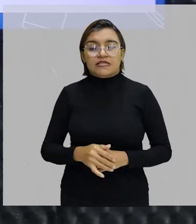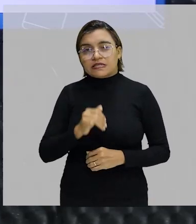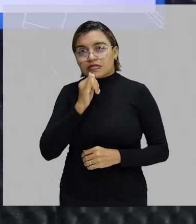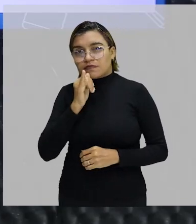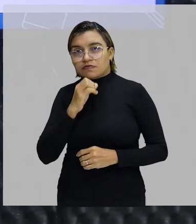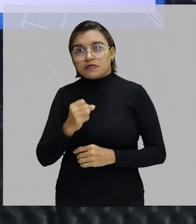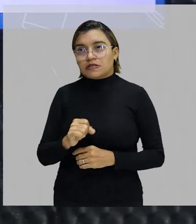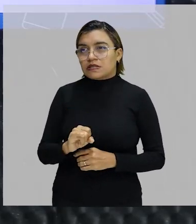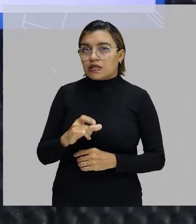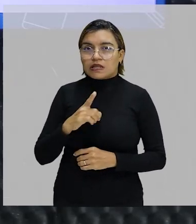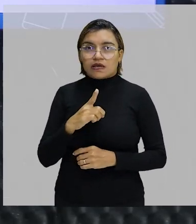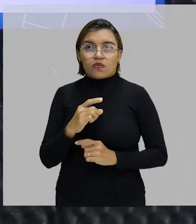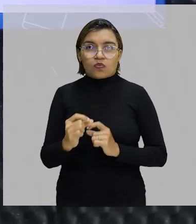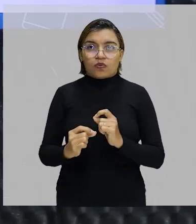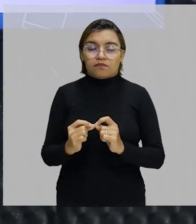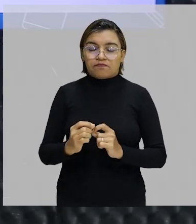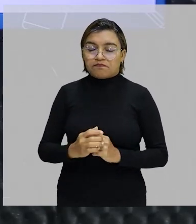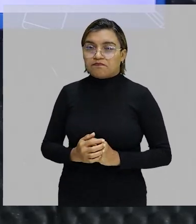tiver